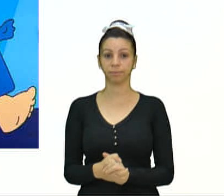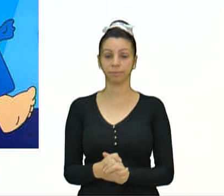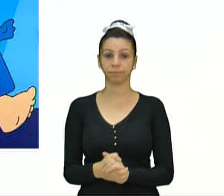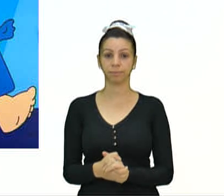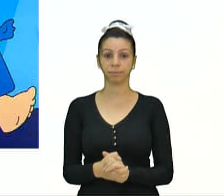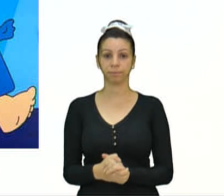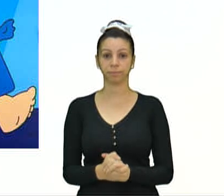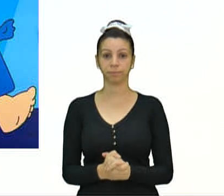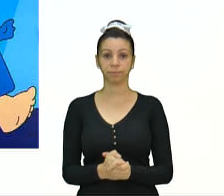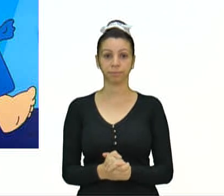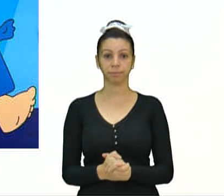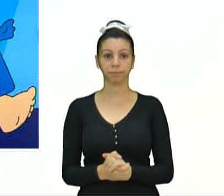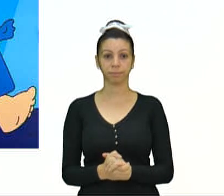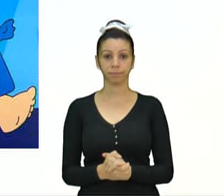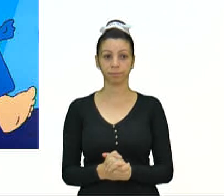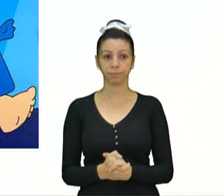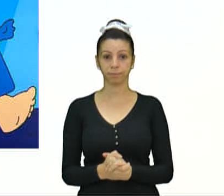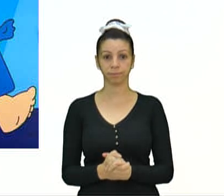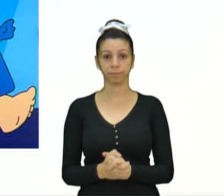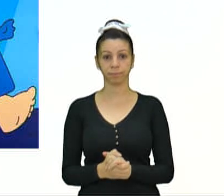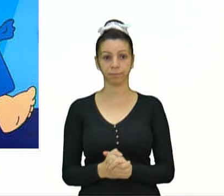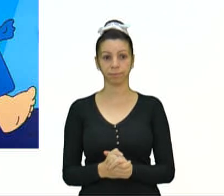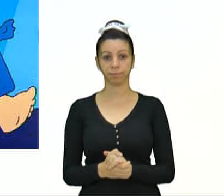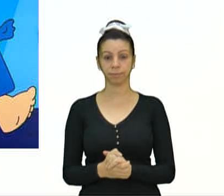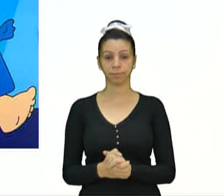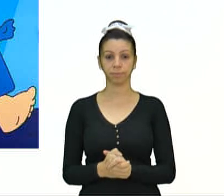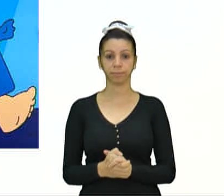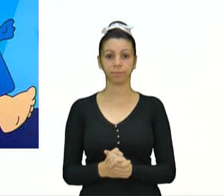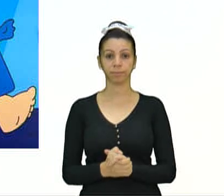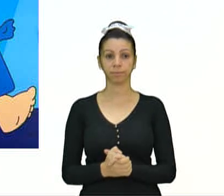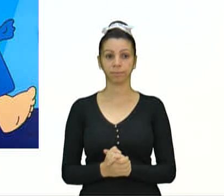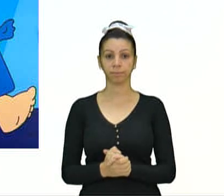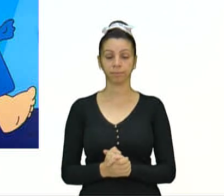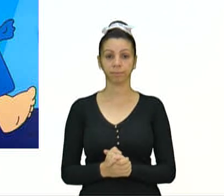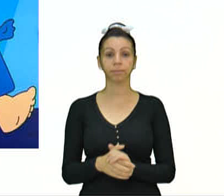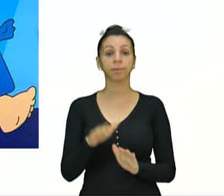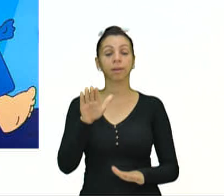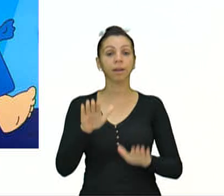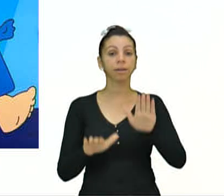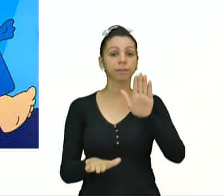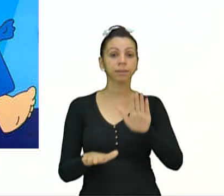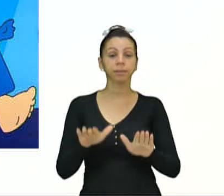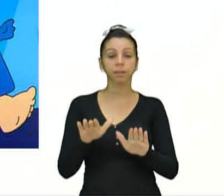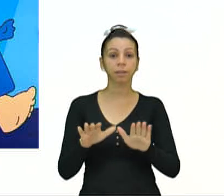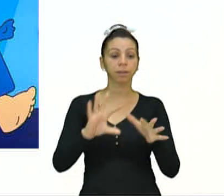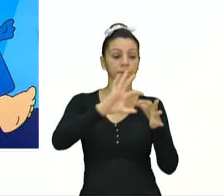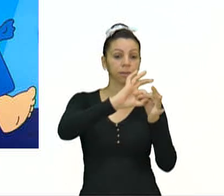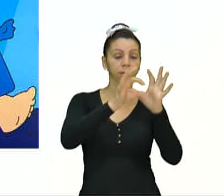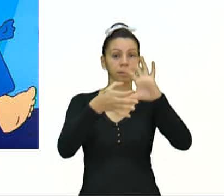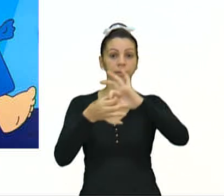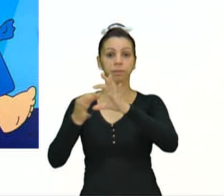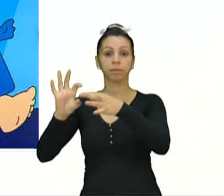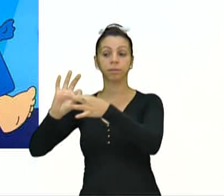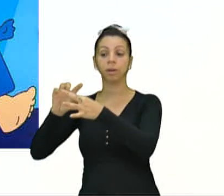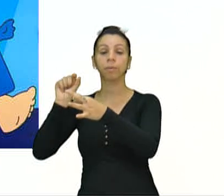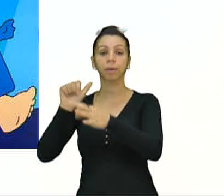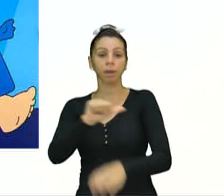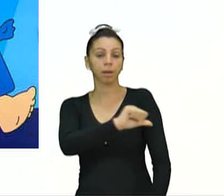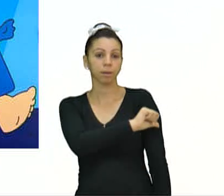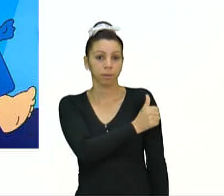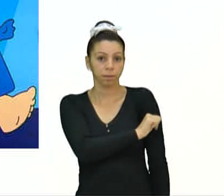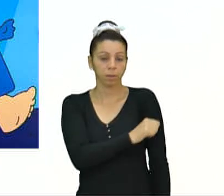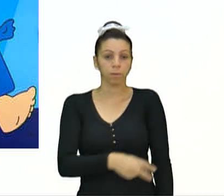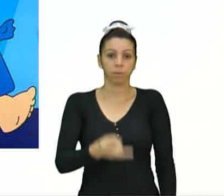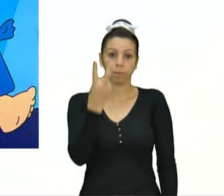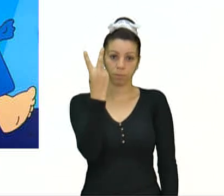Às vezes, calha de ser mais de um, tá? Inclusive, na Olimpíada do Rio de Janeiro mesmo, são 2 mascotes.